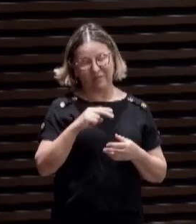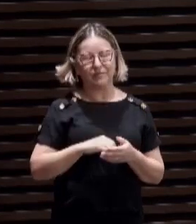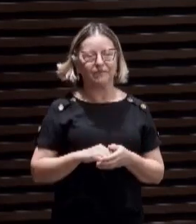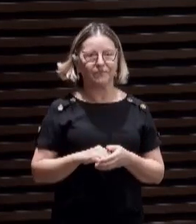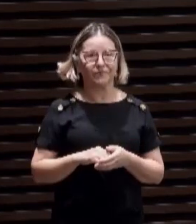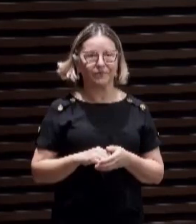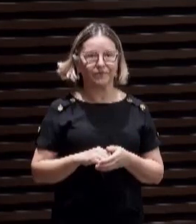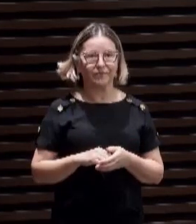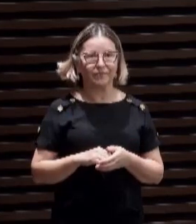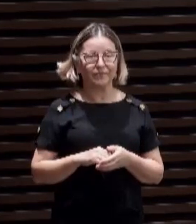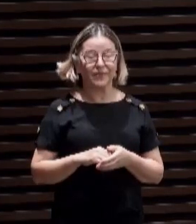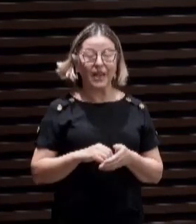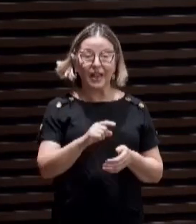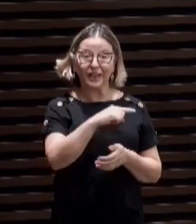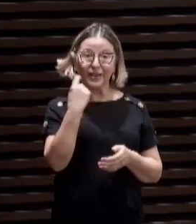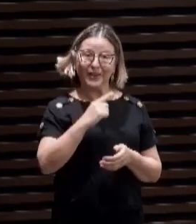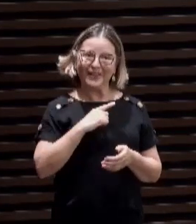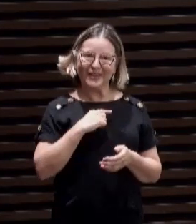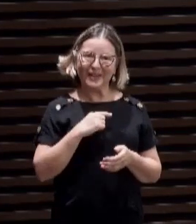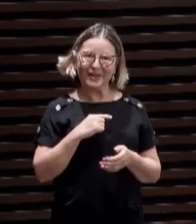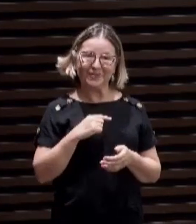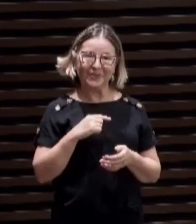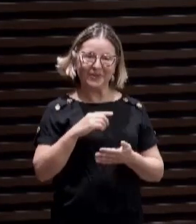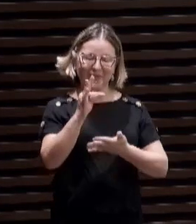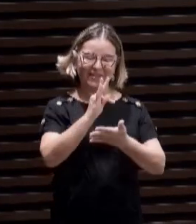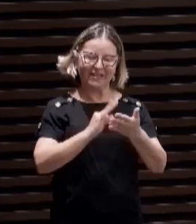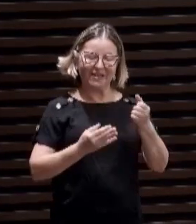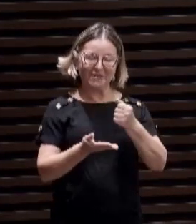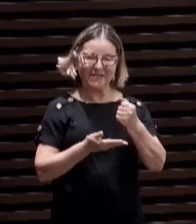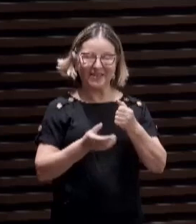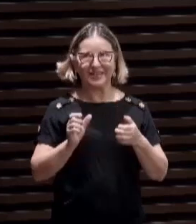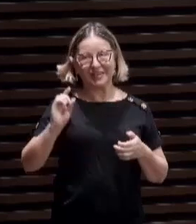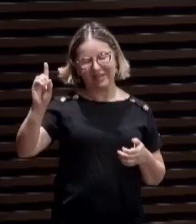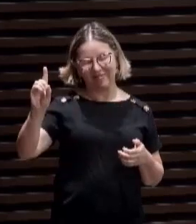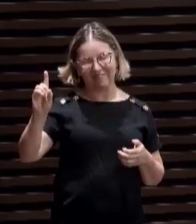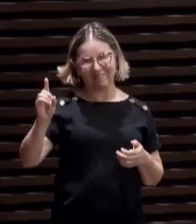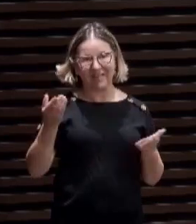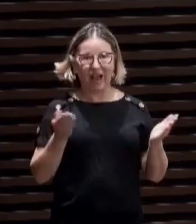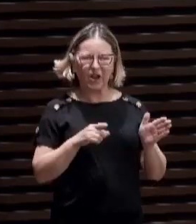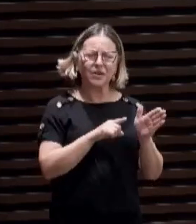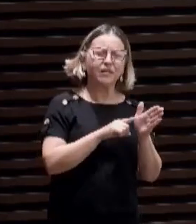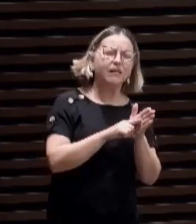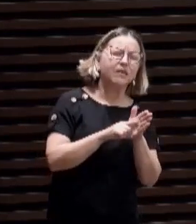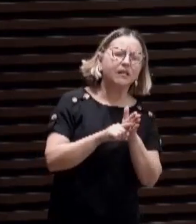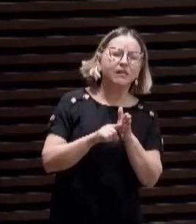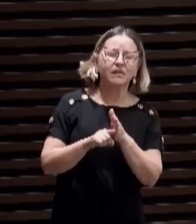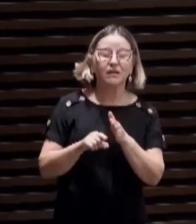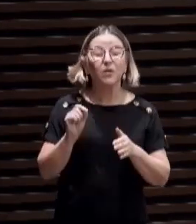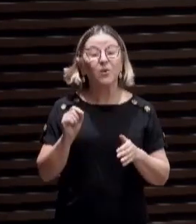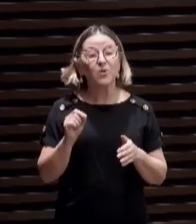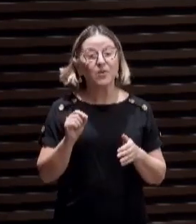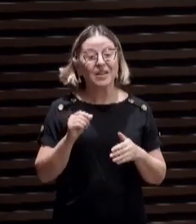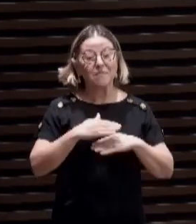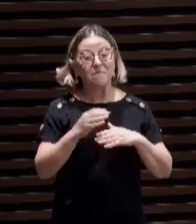de Deus. E nós passamos, nesse primeiro momento, a perguntar aquilo que nos chama a atenção sobre